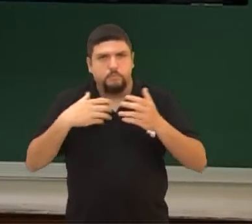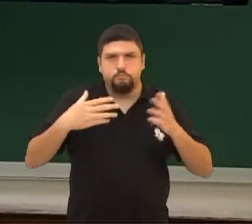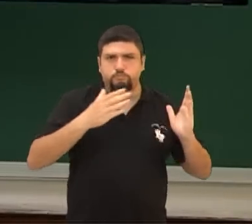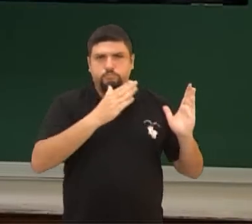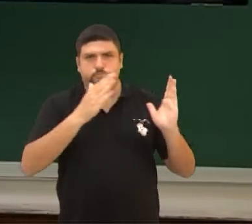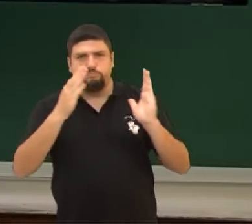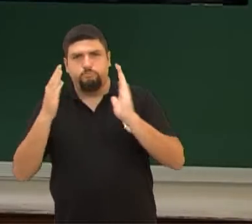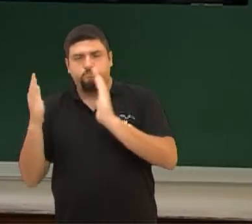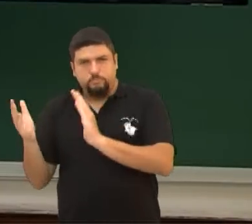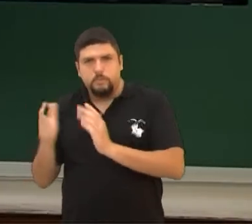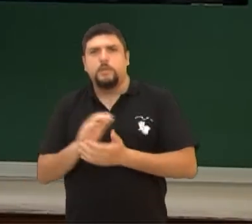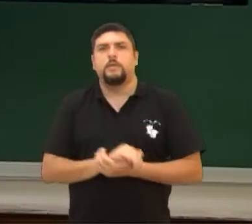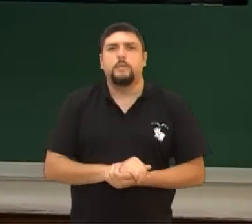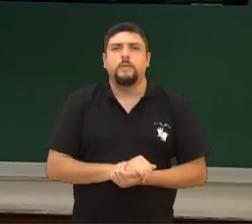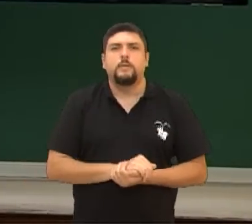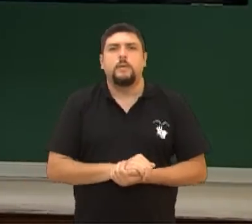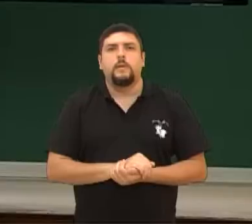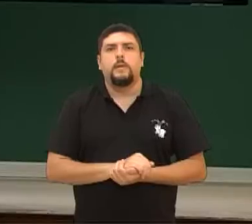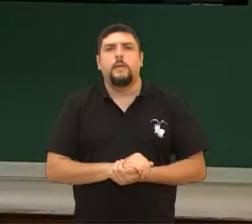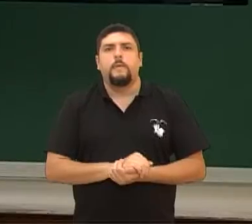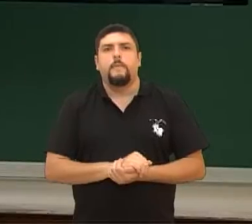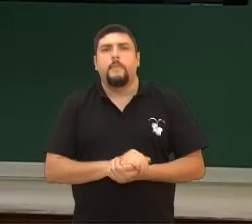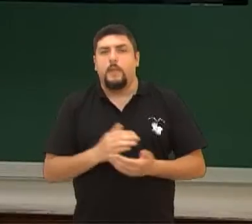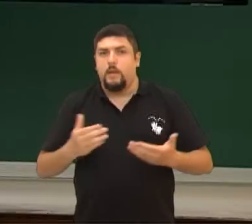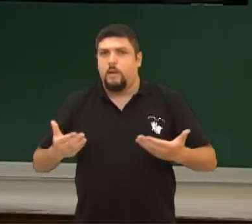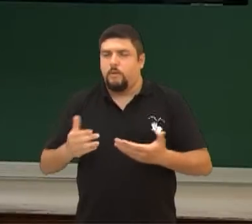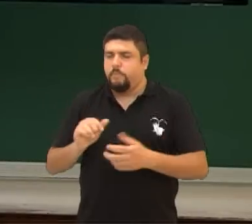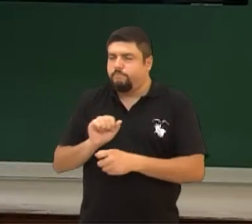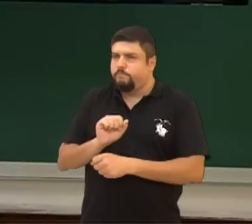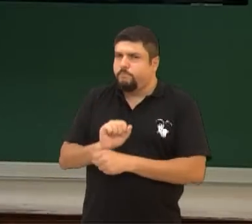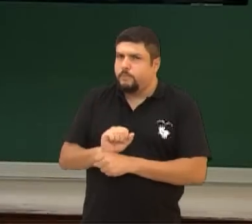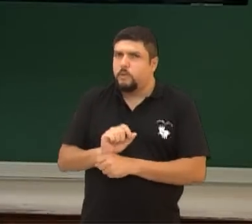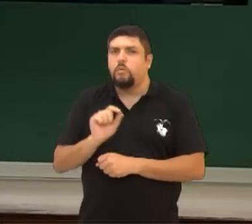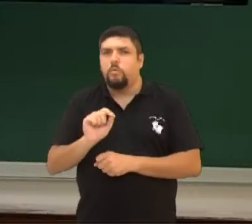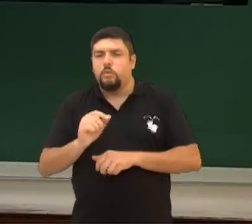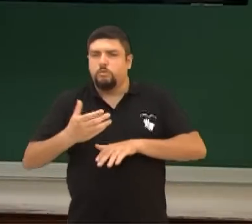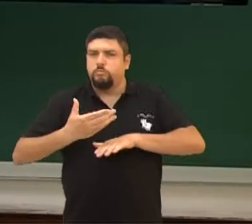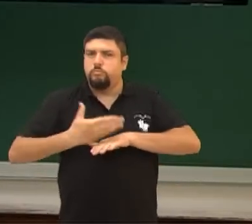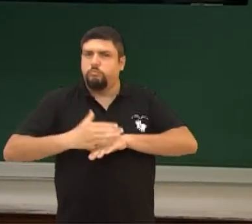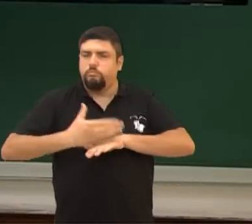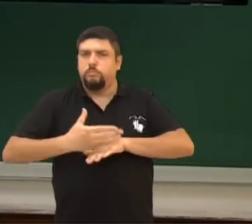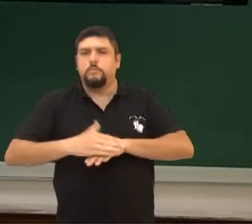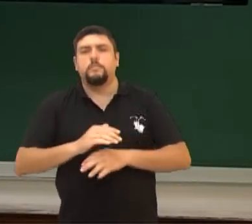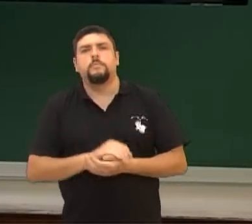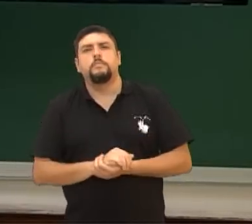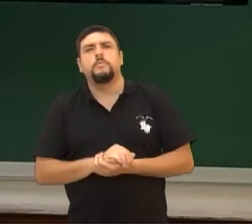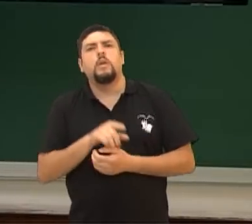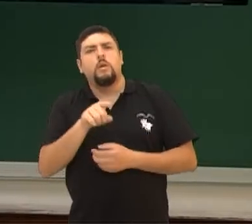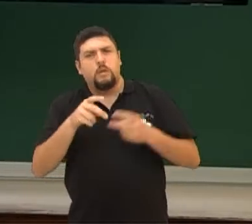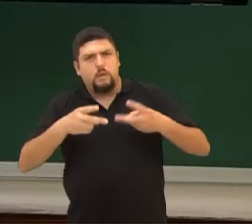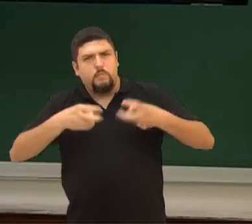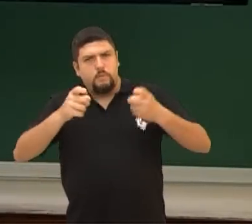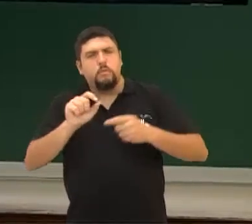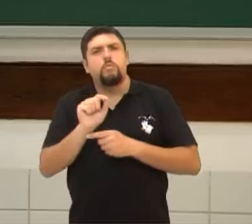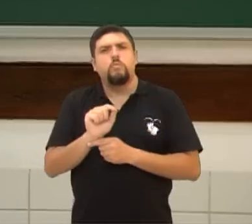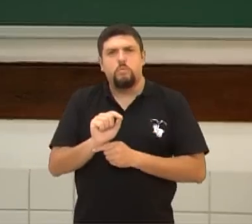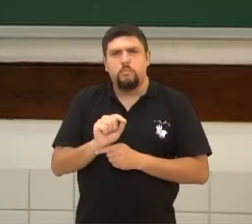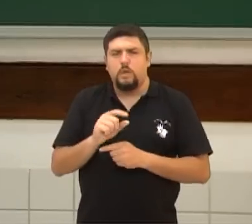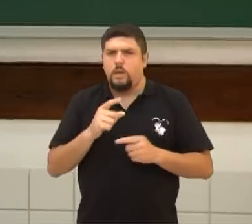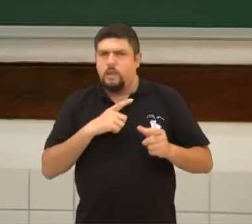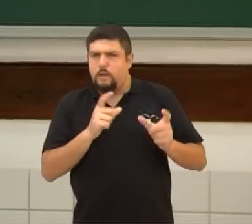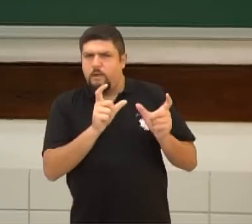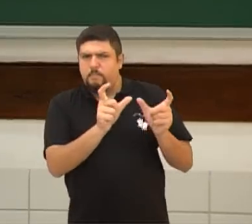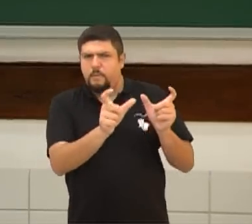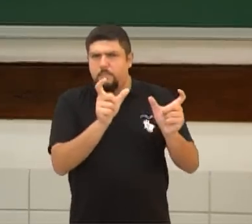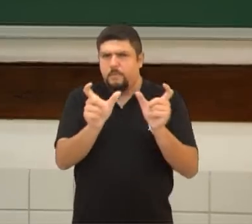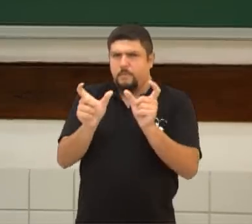é a continuação dessa entrevista. Nós paramos por aqui para nós fazer o nosso trabalhinho. Pessoal, vocês viram que nós temos algumas palavras